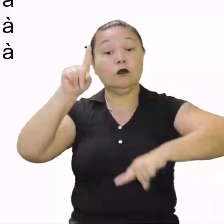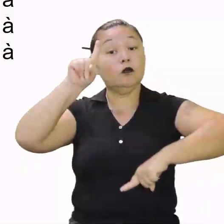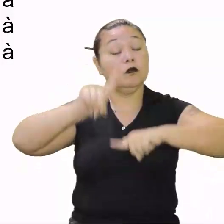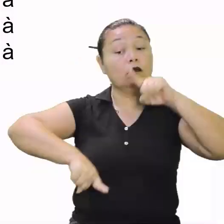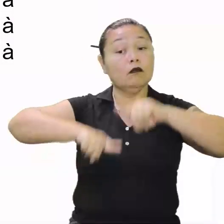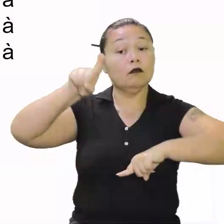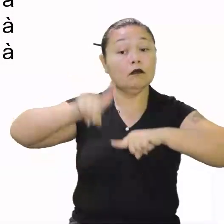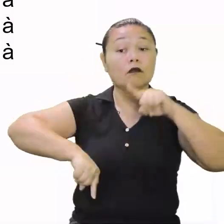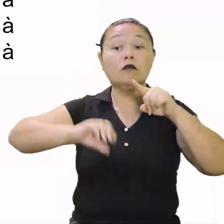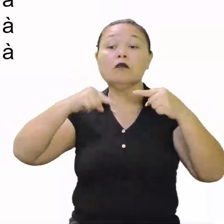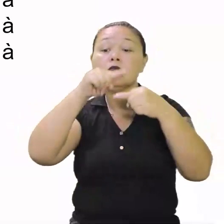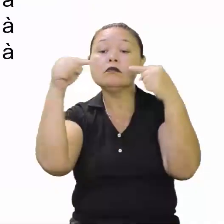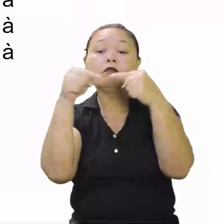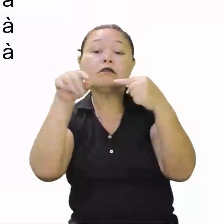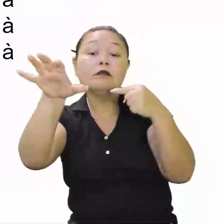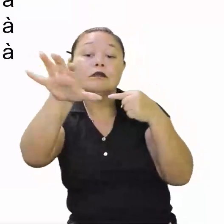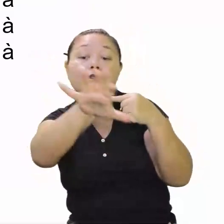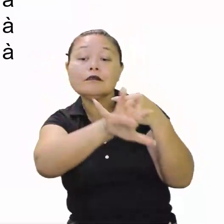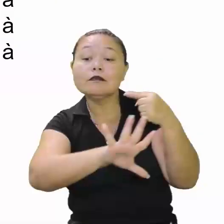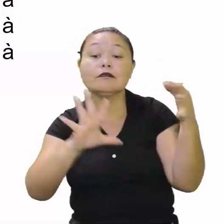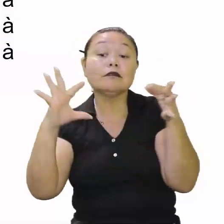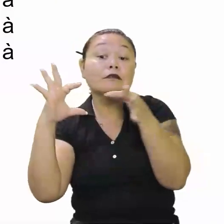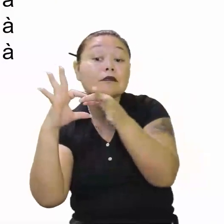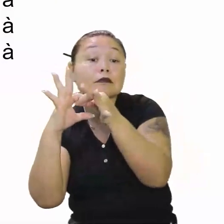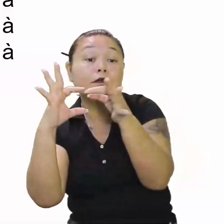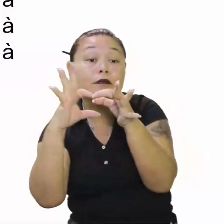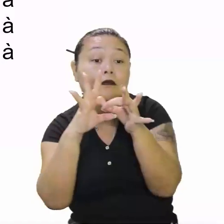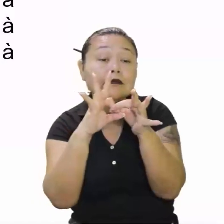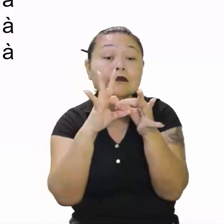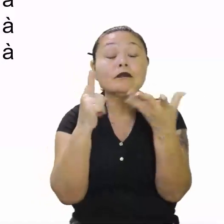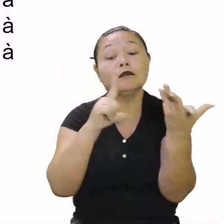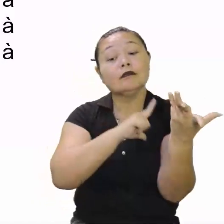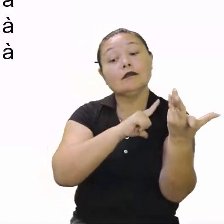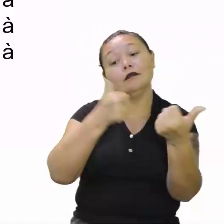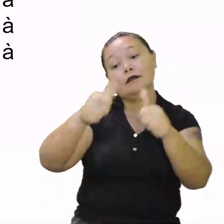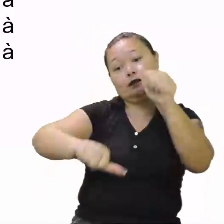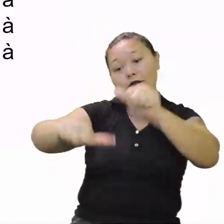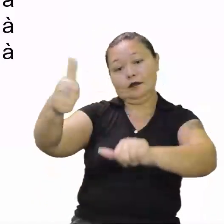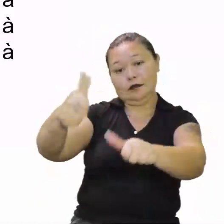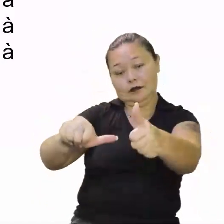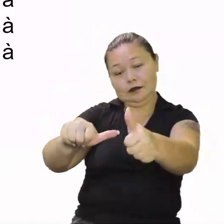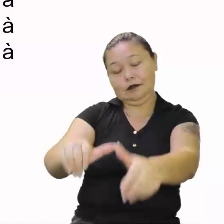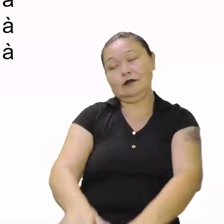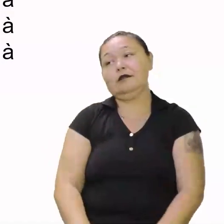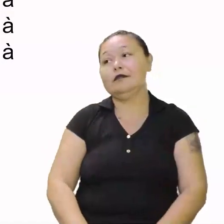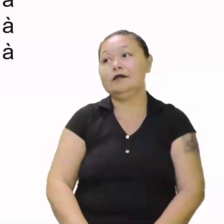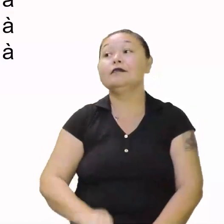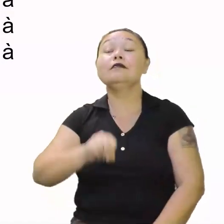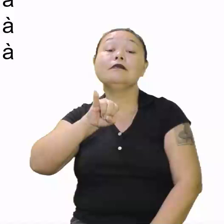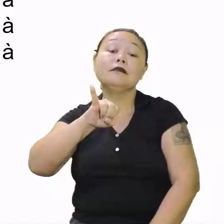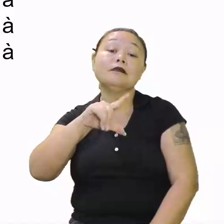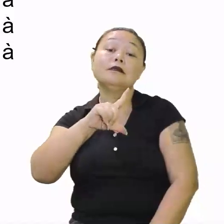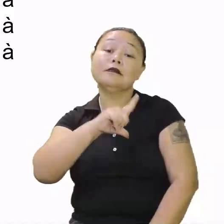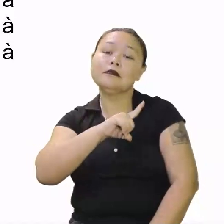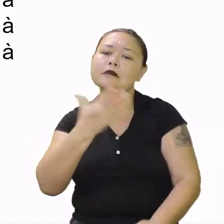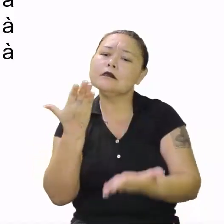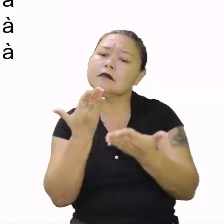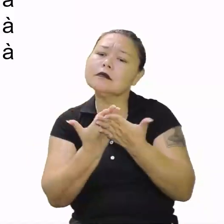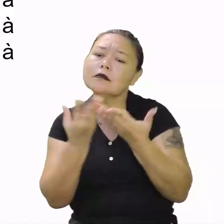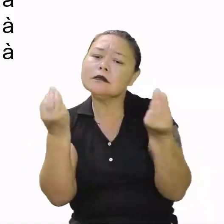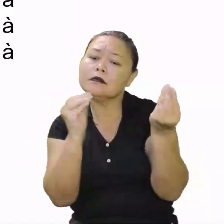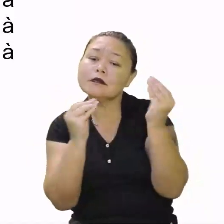ou objeto de acordo com a situação que estivermos analisando. Se estamos estudando